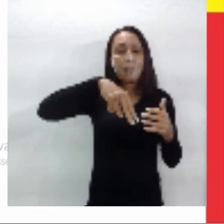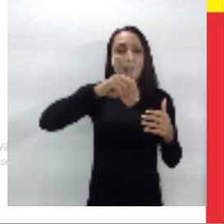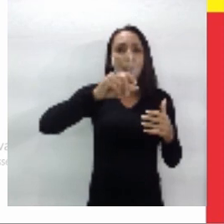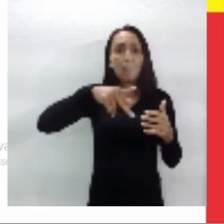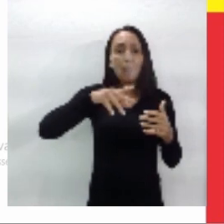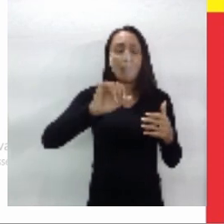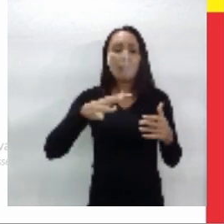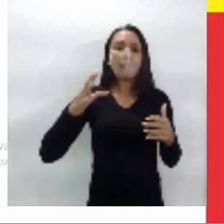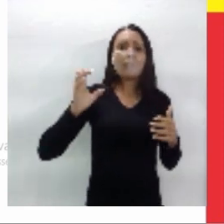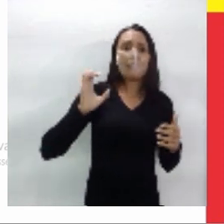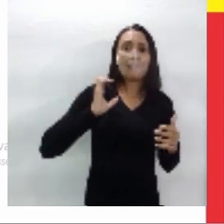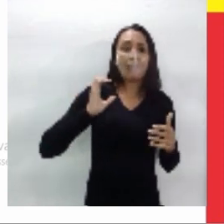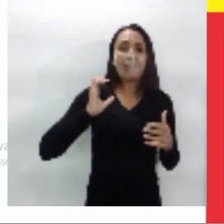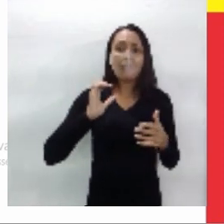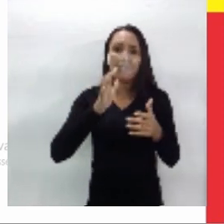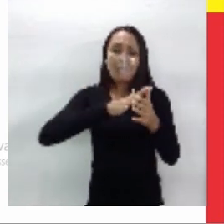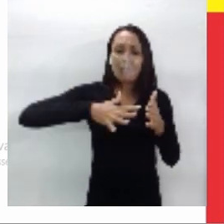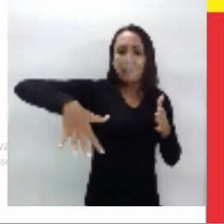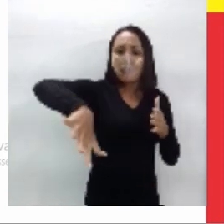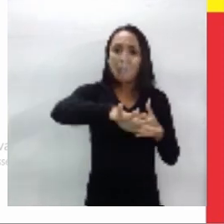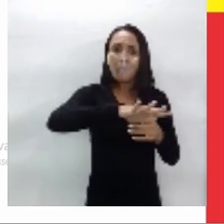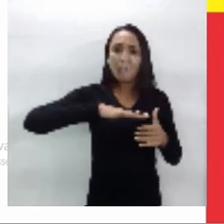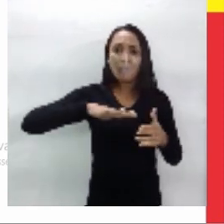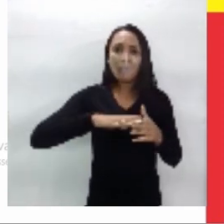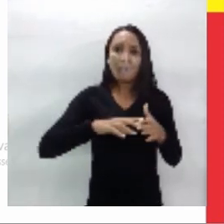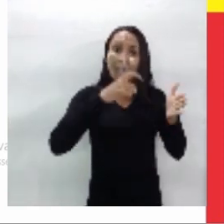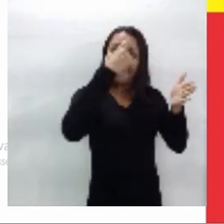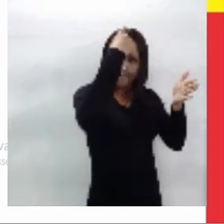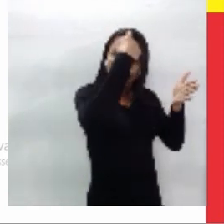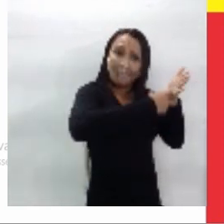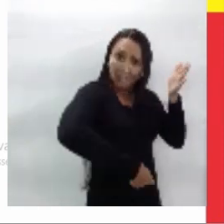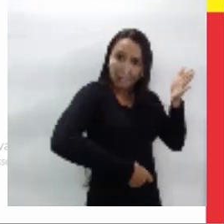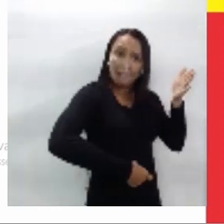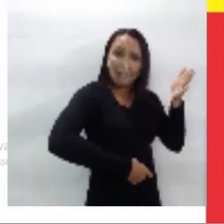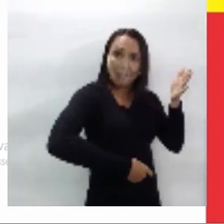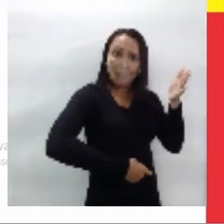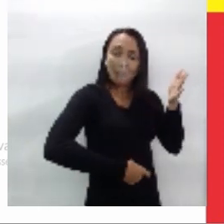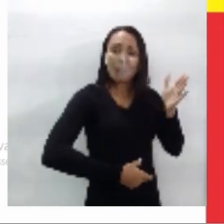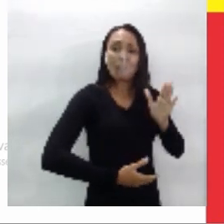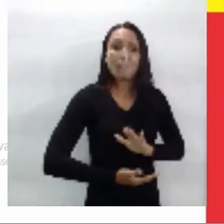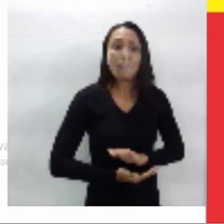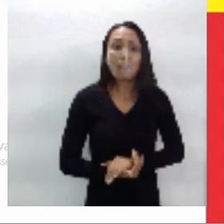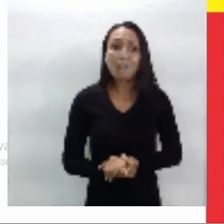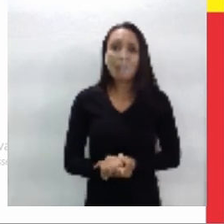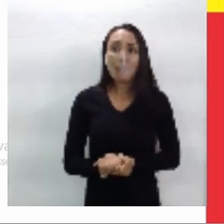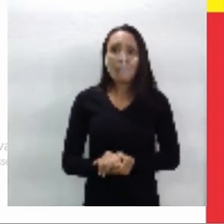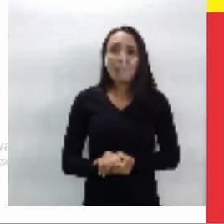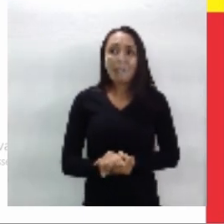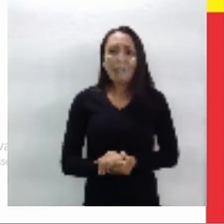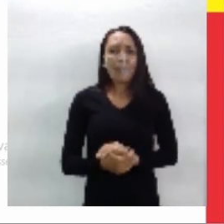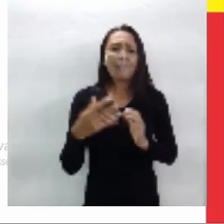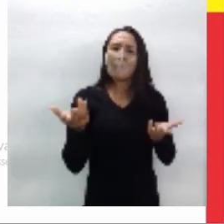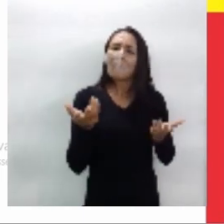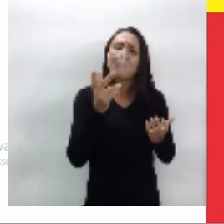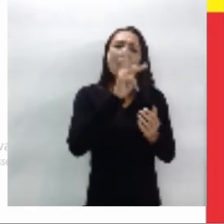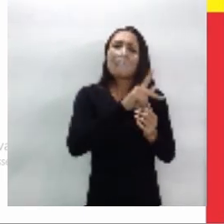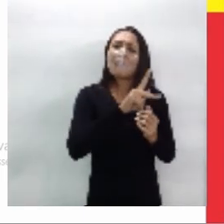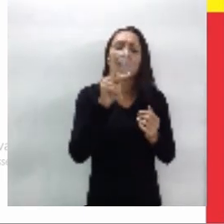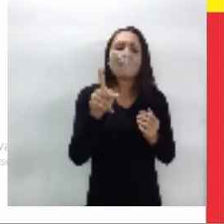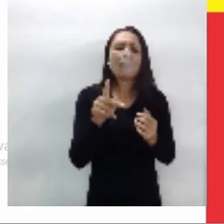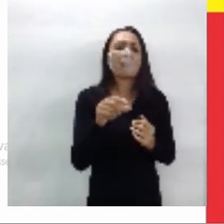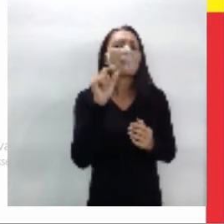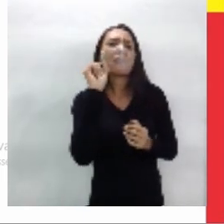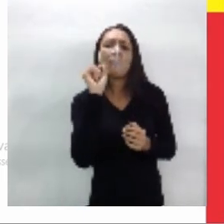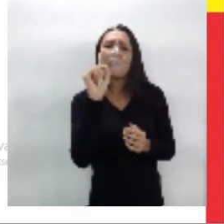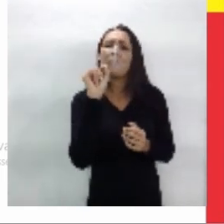explorações das riquezas da colônia e na taxação de manufaturados. Aí você vai dizer assim, professor,